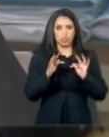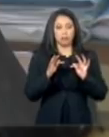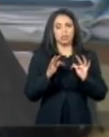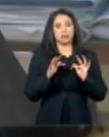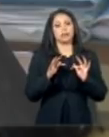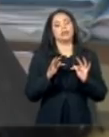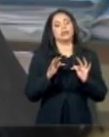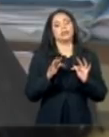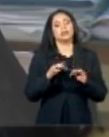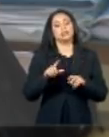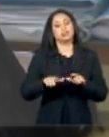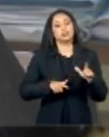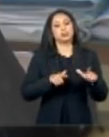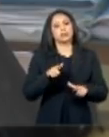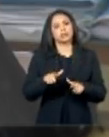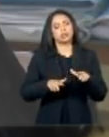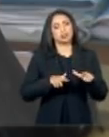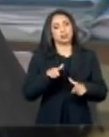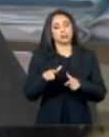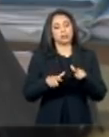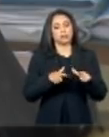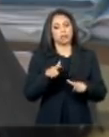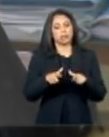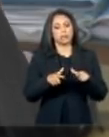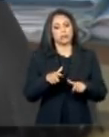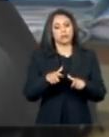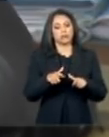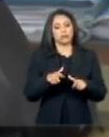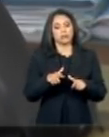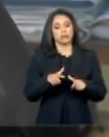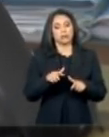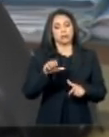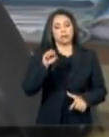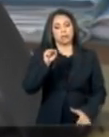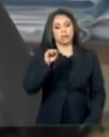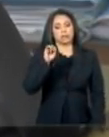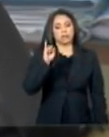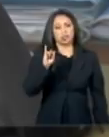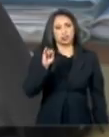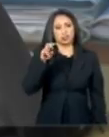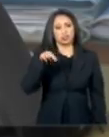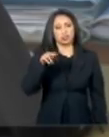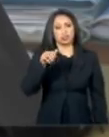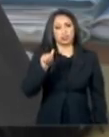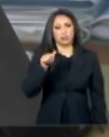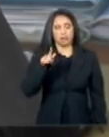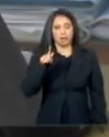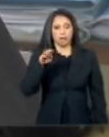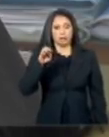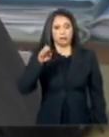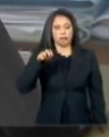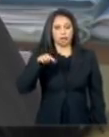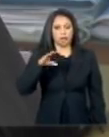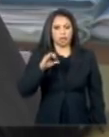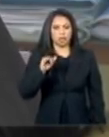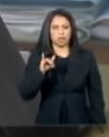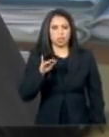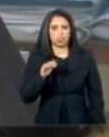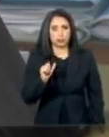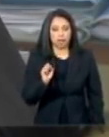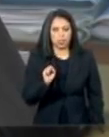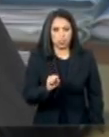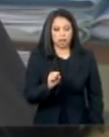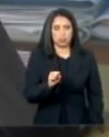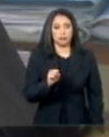das agências nacionais de regulação sinagências no feito na qualidade de amici curiae